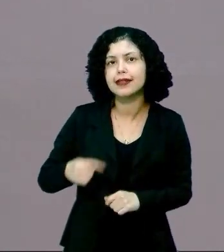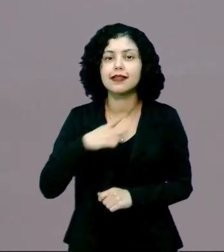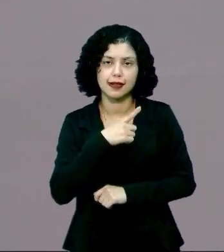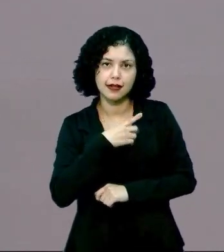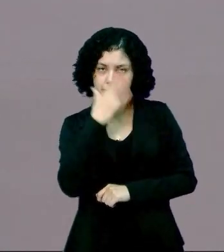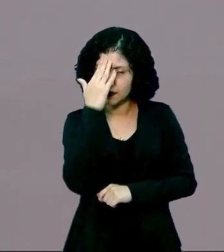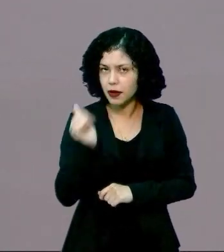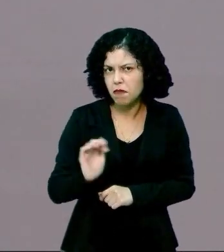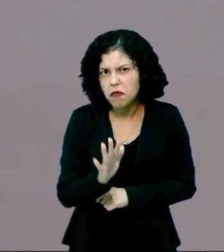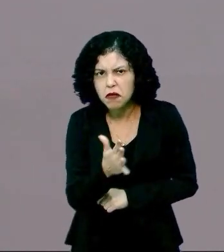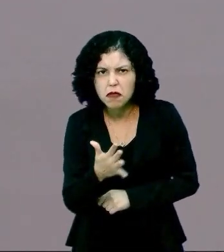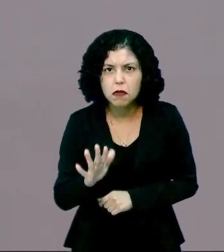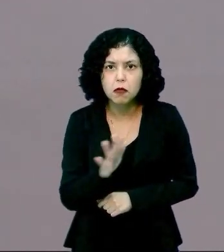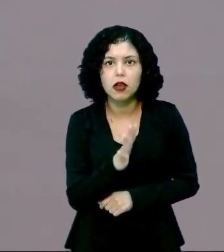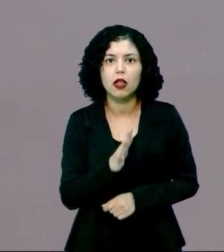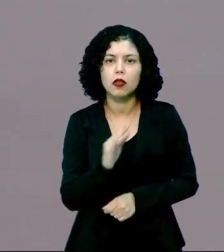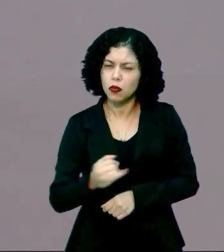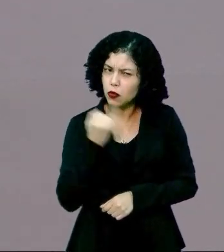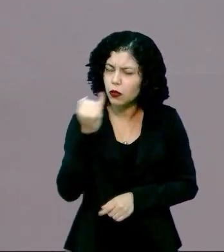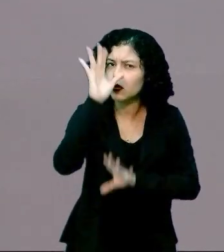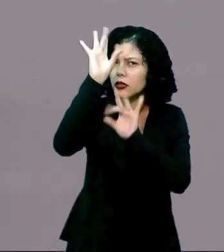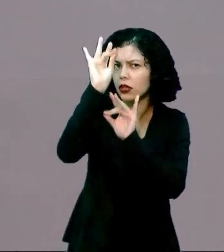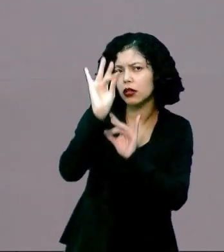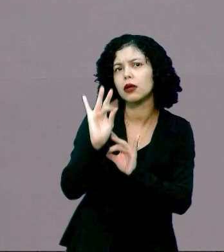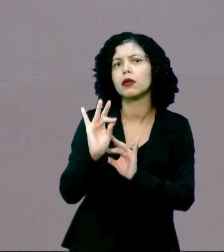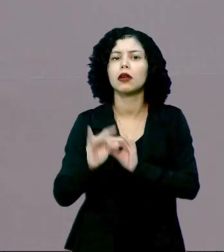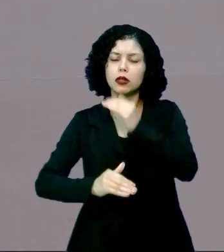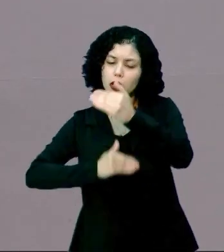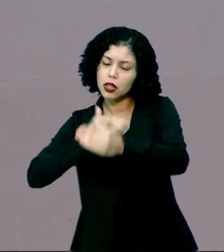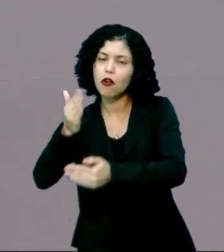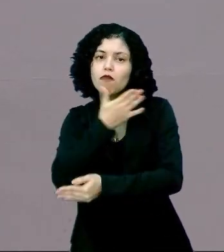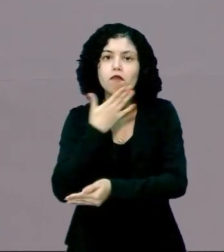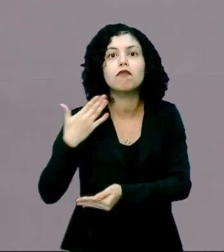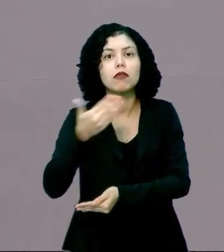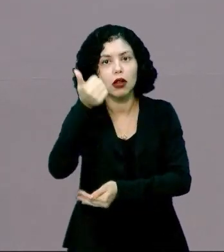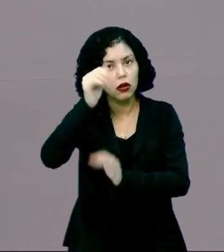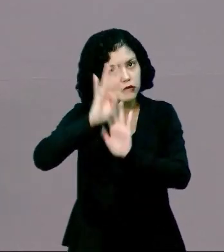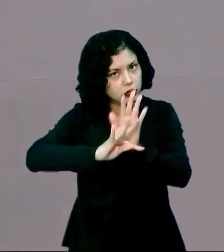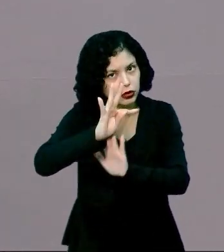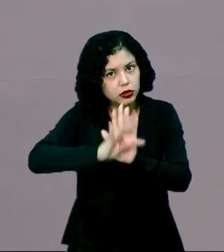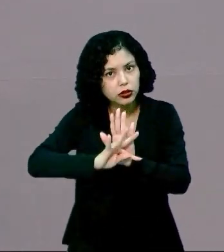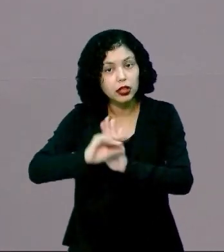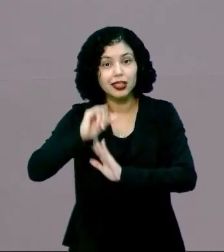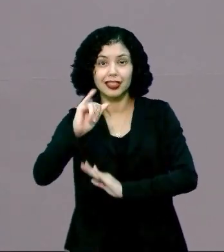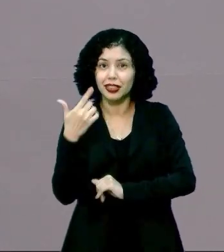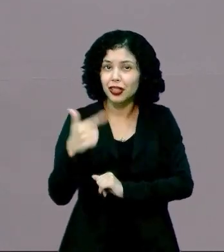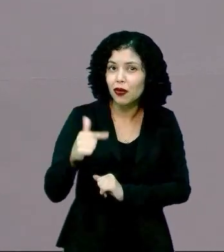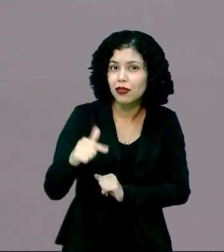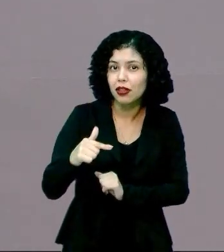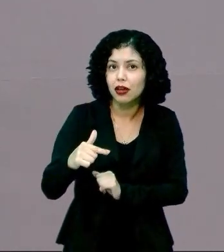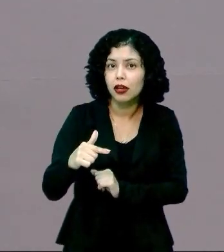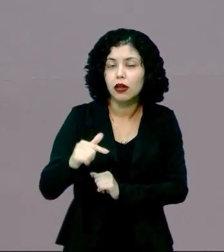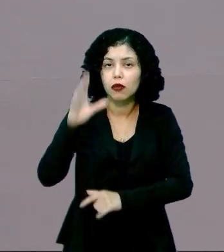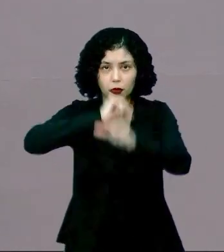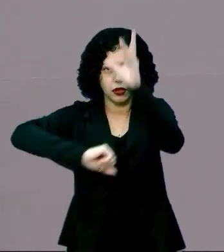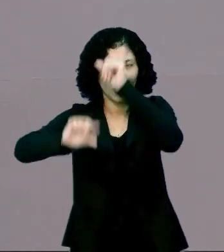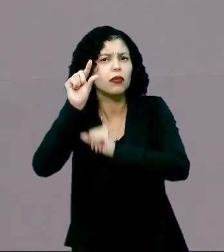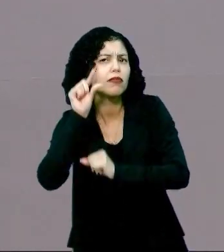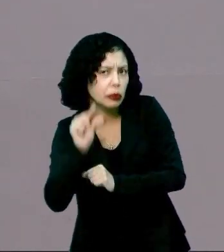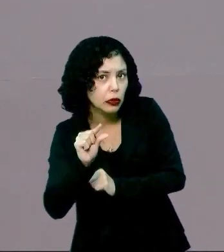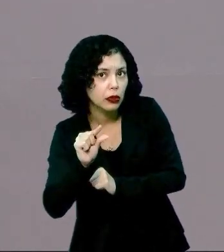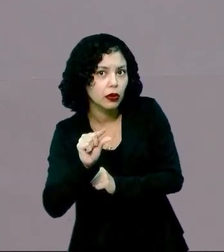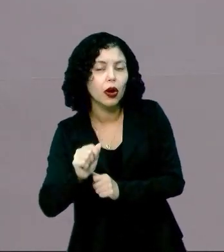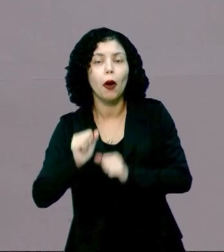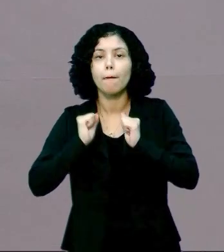saiba pelo menos o essencial para que eu possa desenvolver o meu texto. Sem esse conhecimento prévio, infelizmente, eu posso